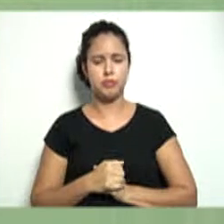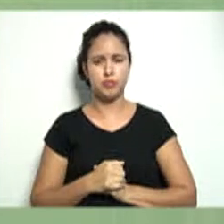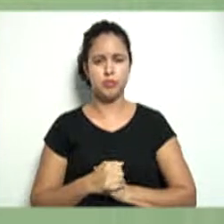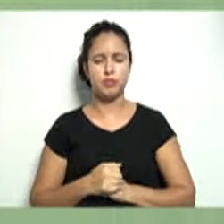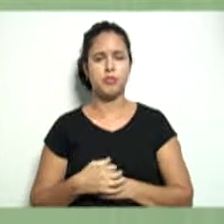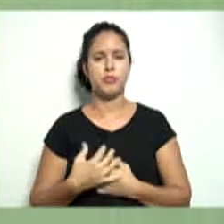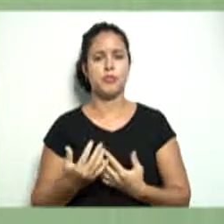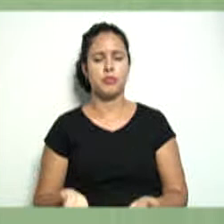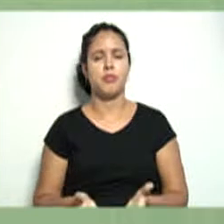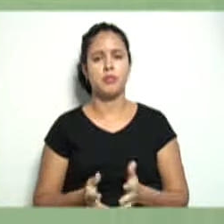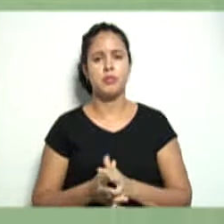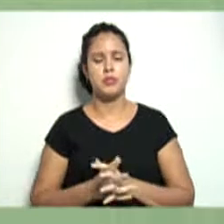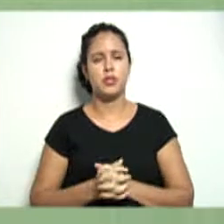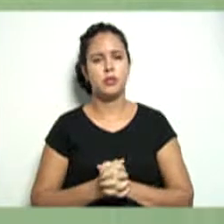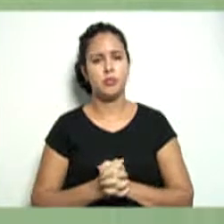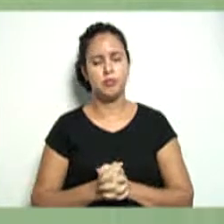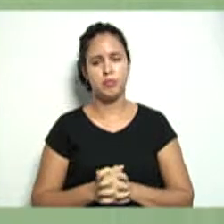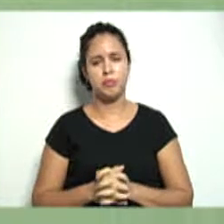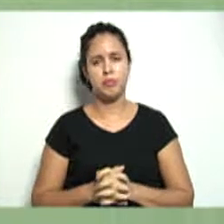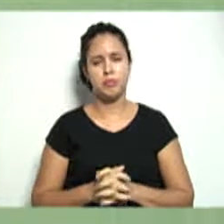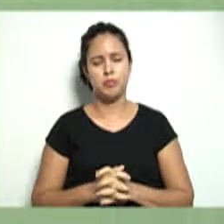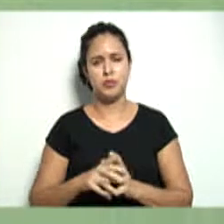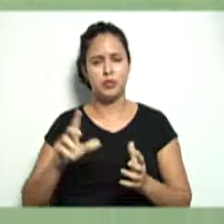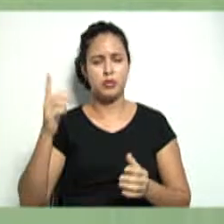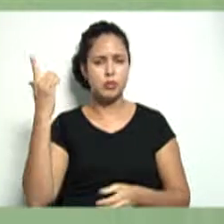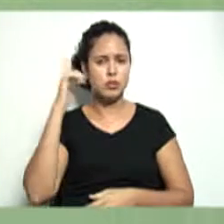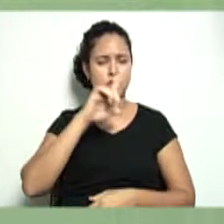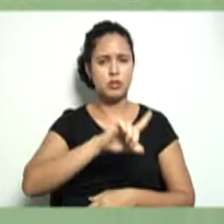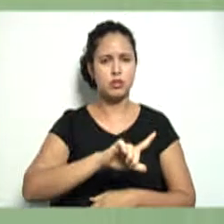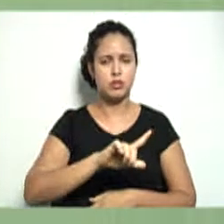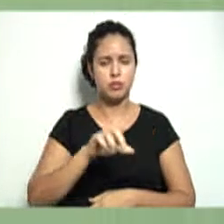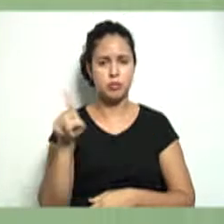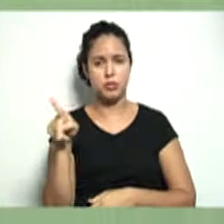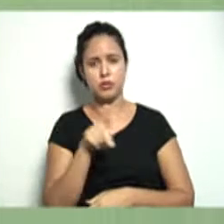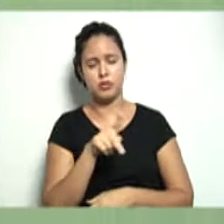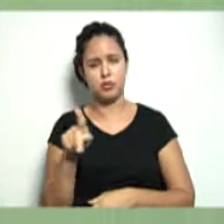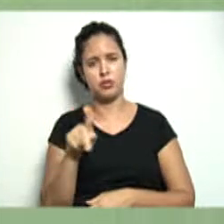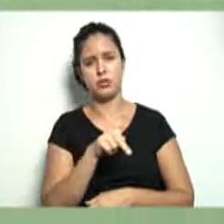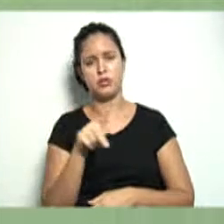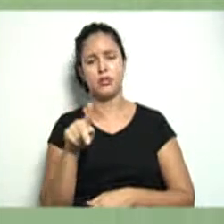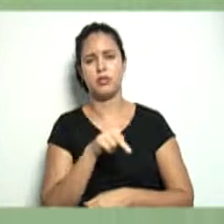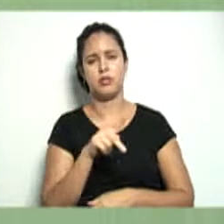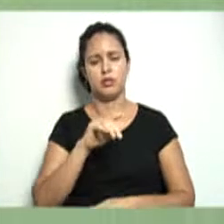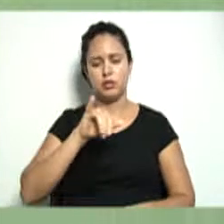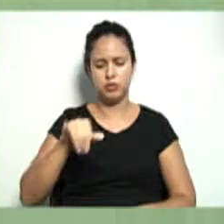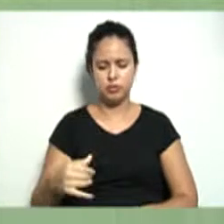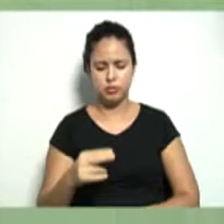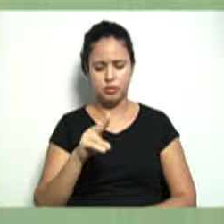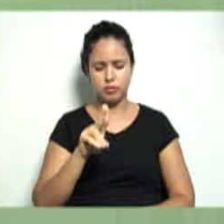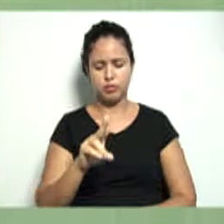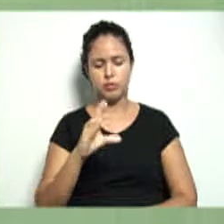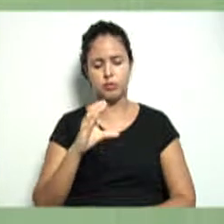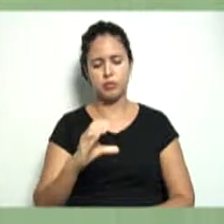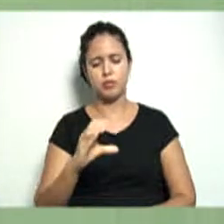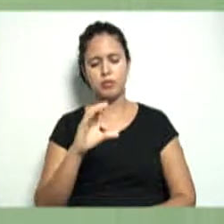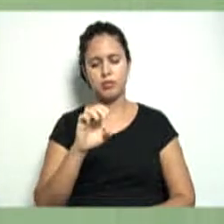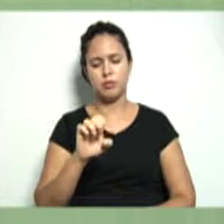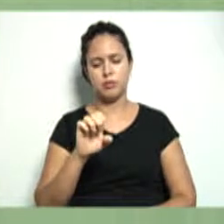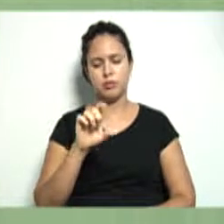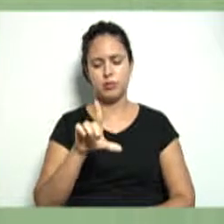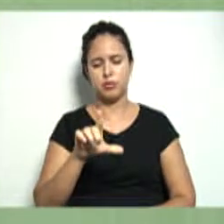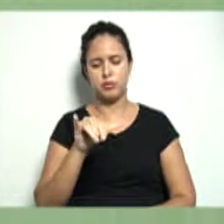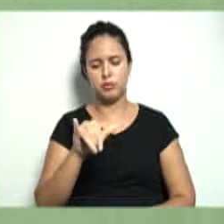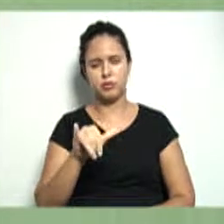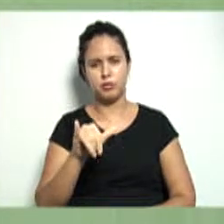não? Aqui, ó, acertaram lá a professora Juscelie, lá da